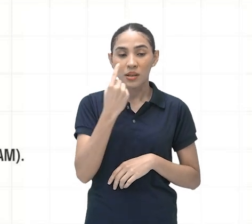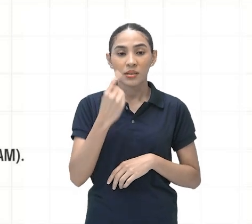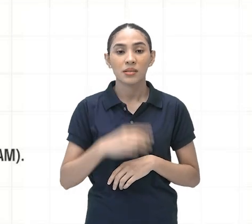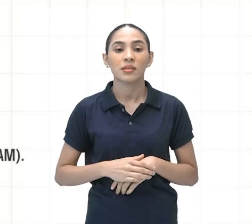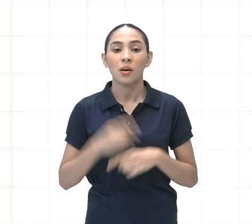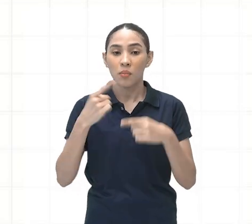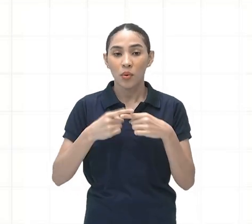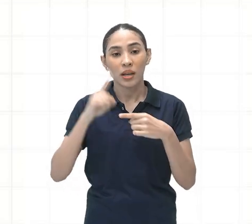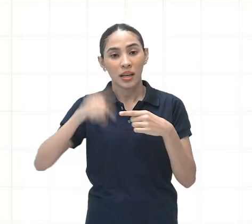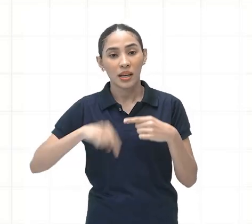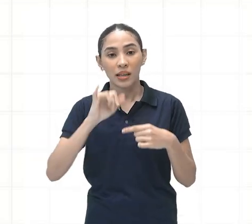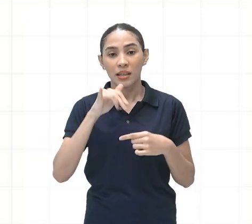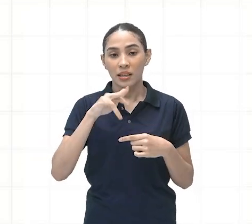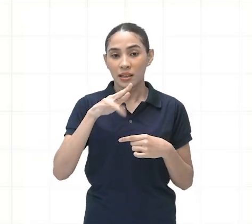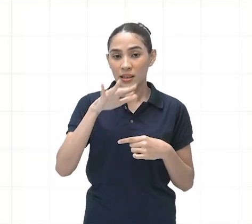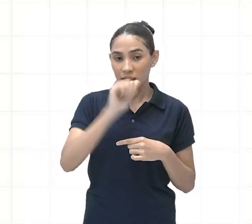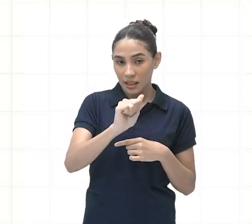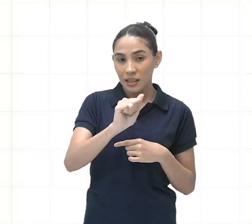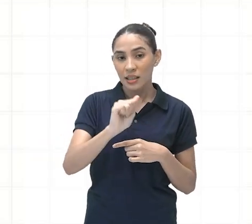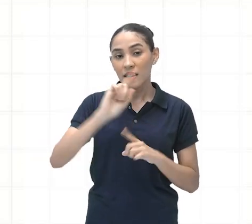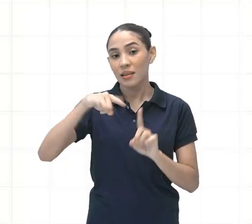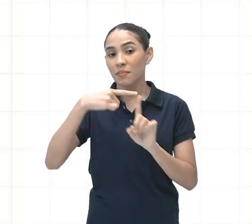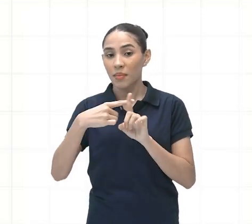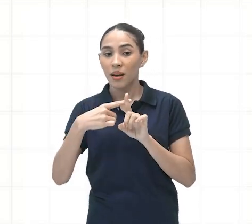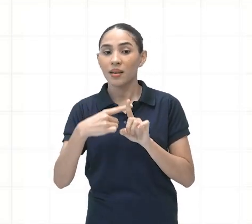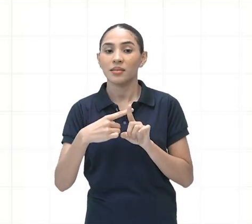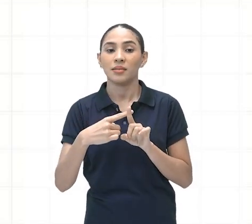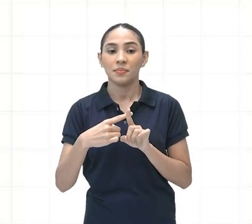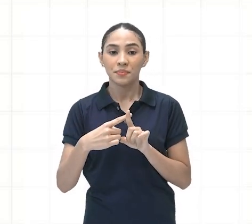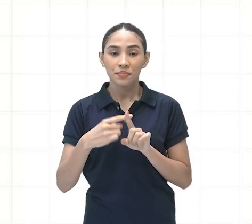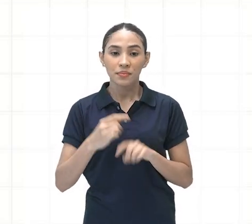né, porque é a parte inteira, mais